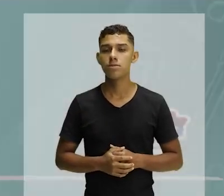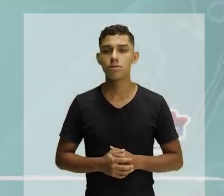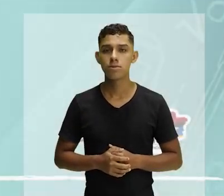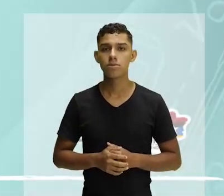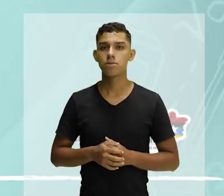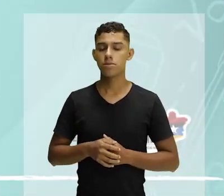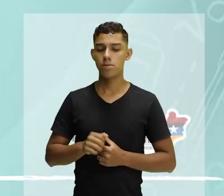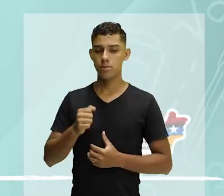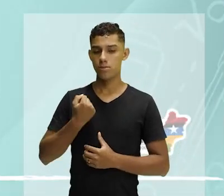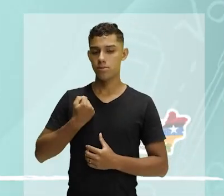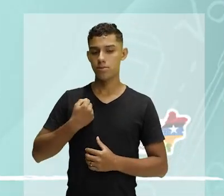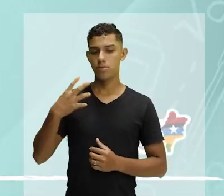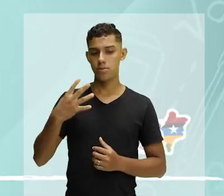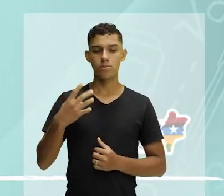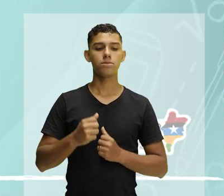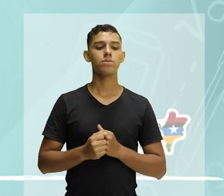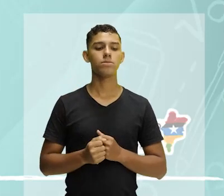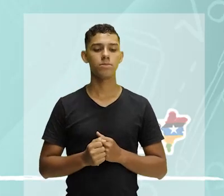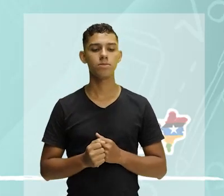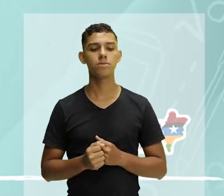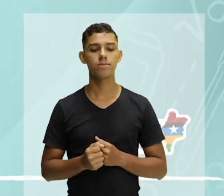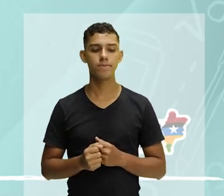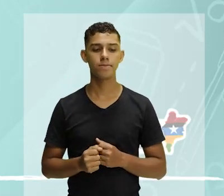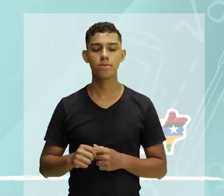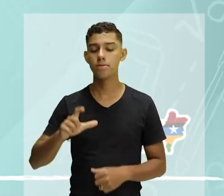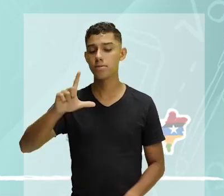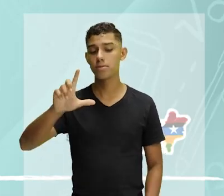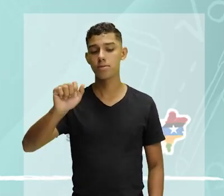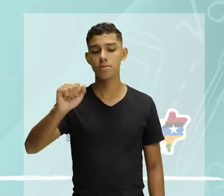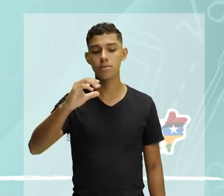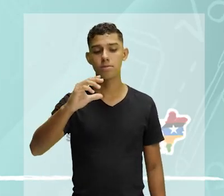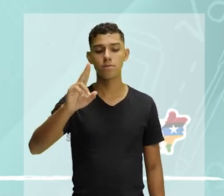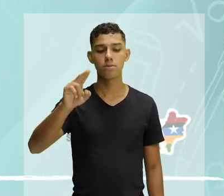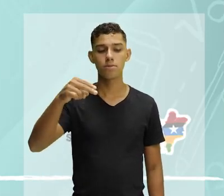Então, a questão 4. As lacunas, elas agem como?